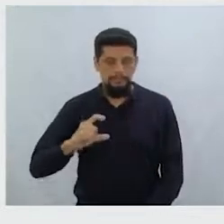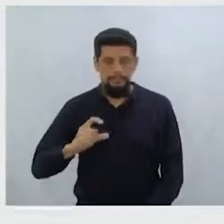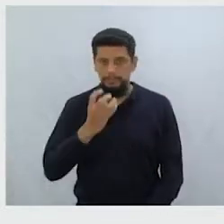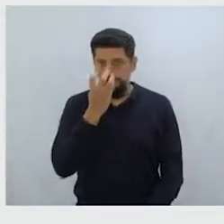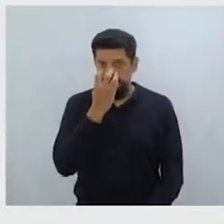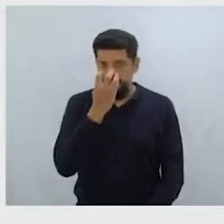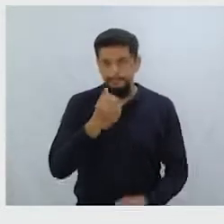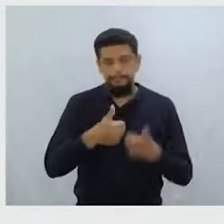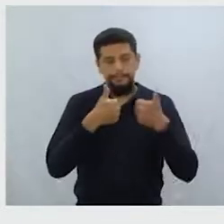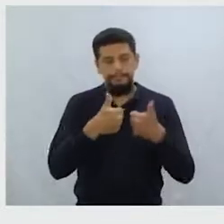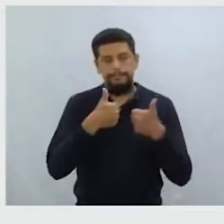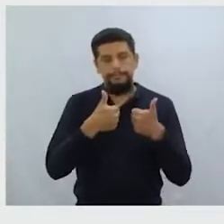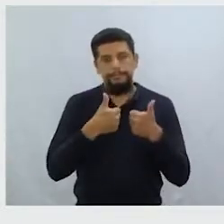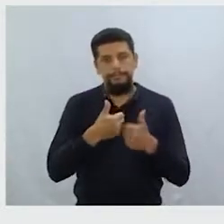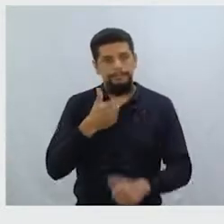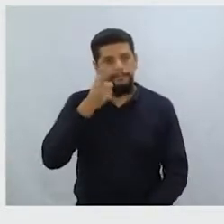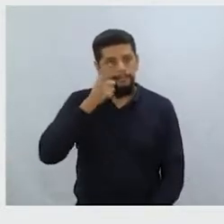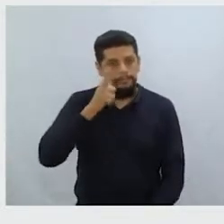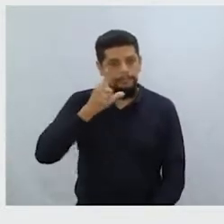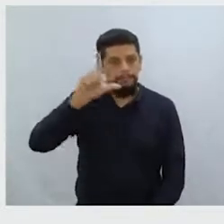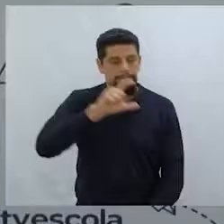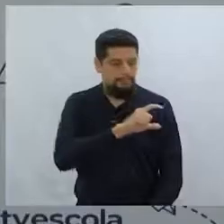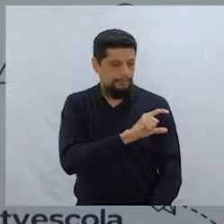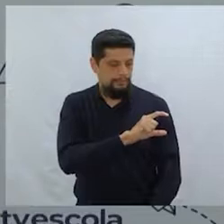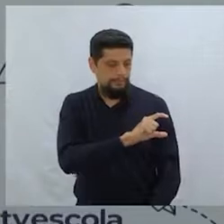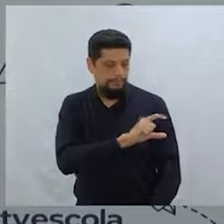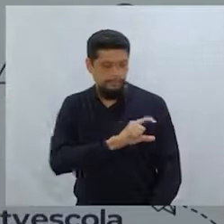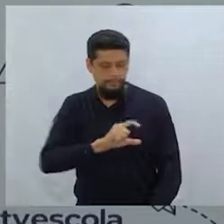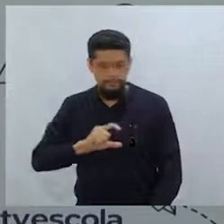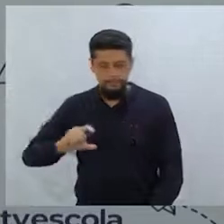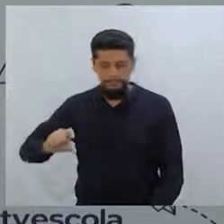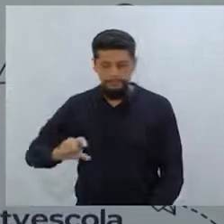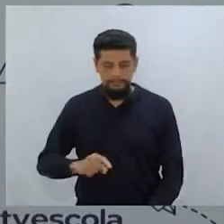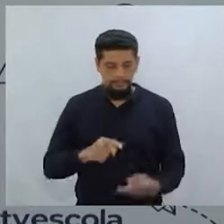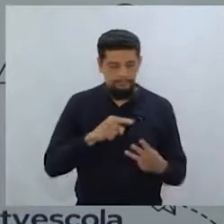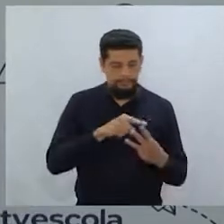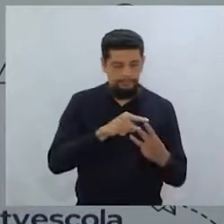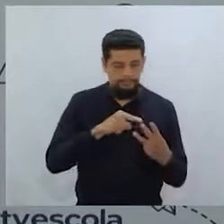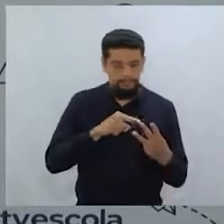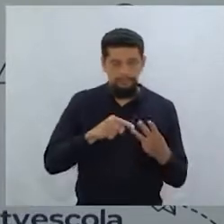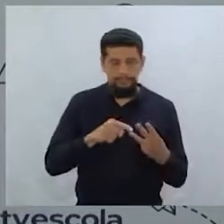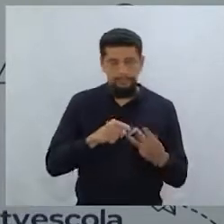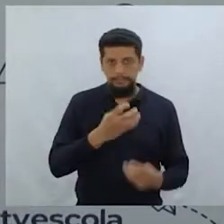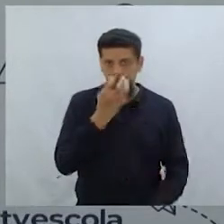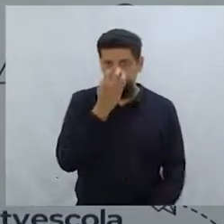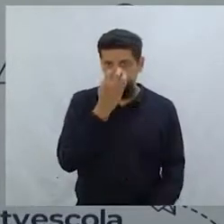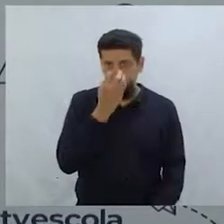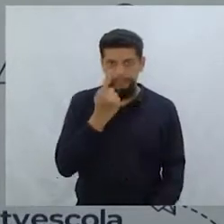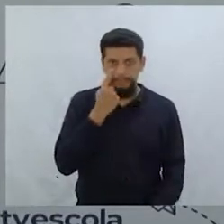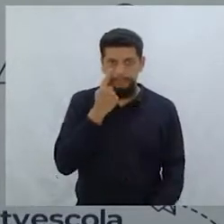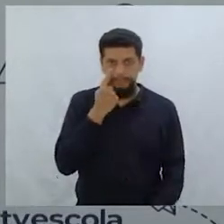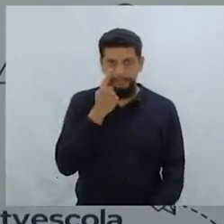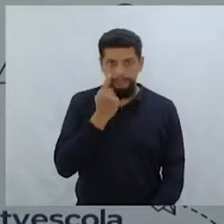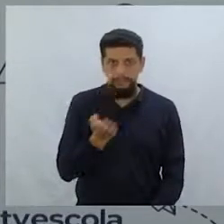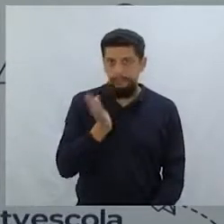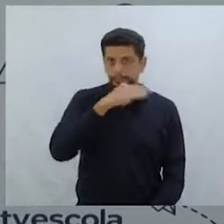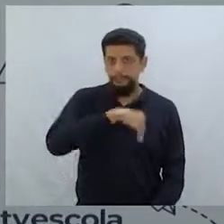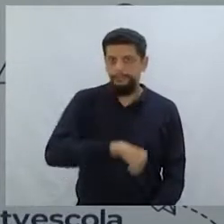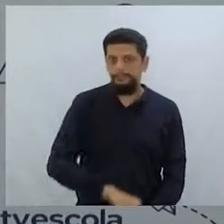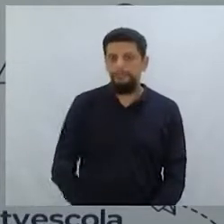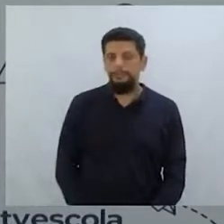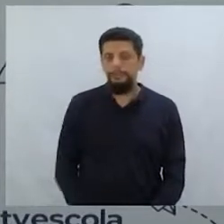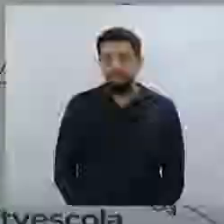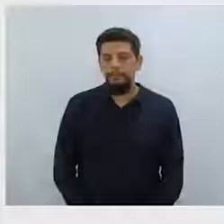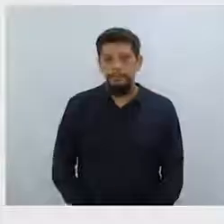Muito bem! Olha só, ganhou aqui na horizontal. Vamos ver?